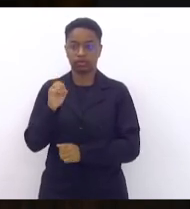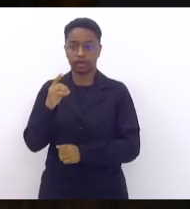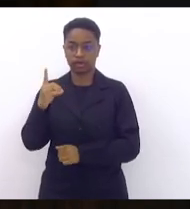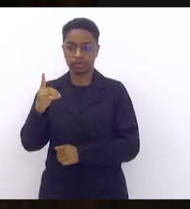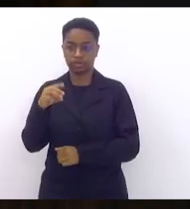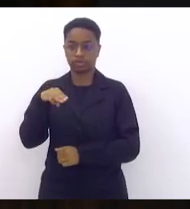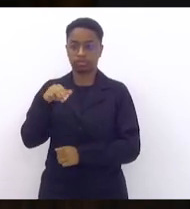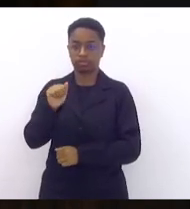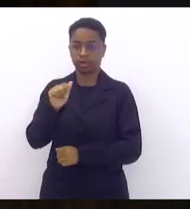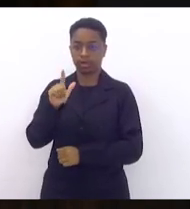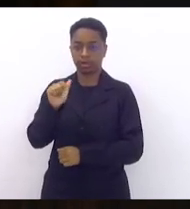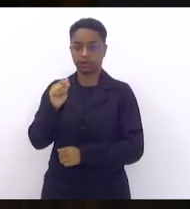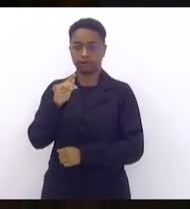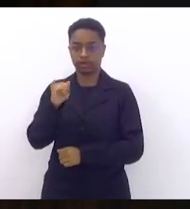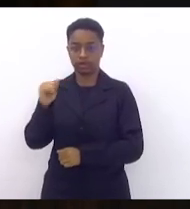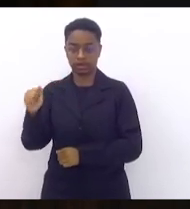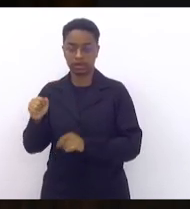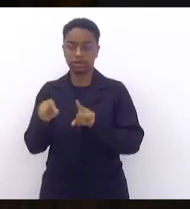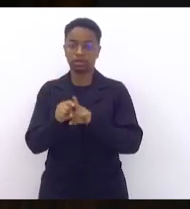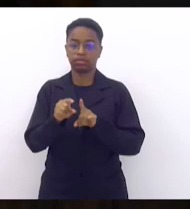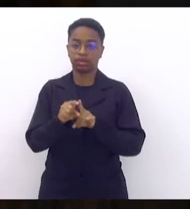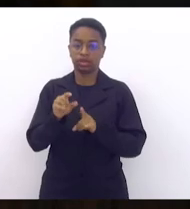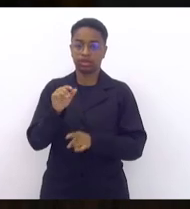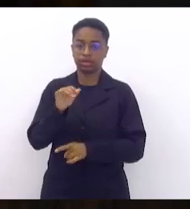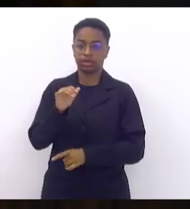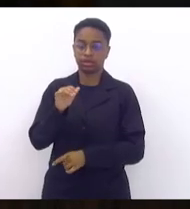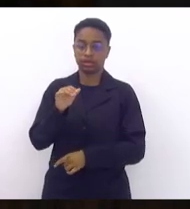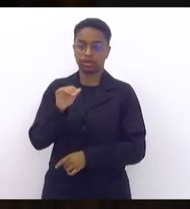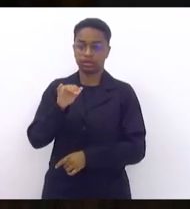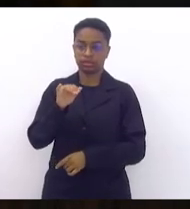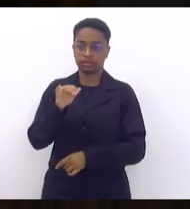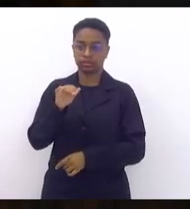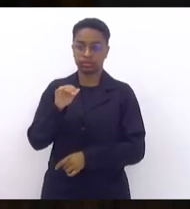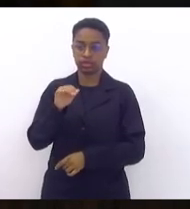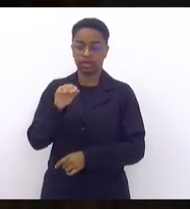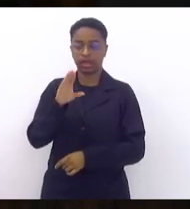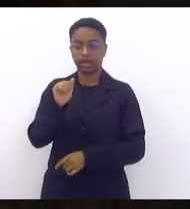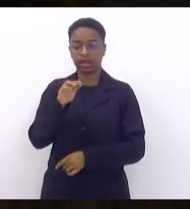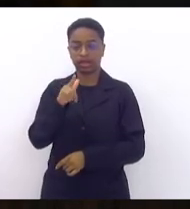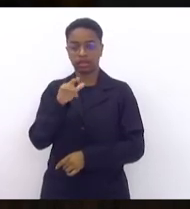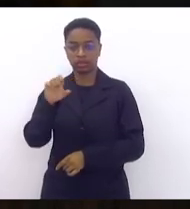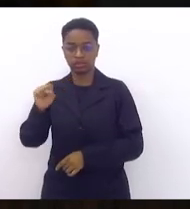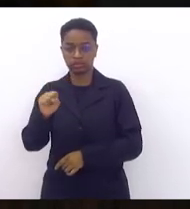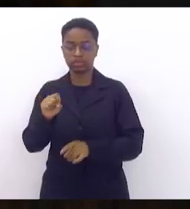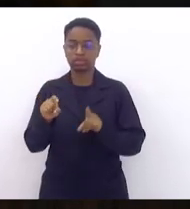Malafaia. Deputado Samuel Malafaia. Deputado Obrigado. Carlinhos BNH.